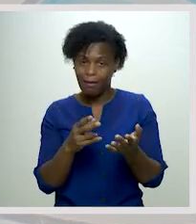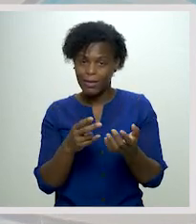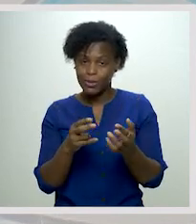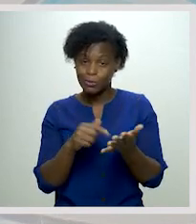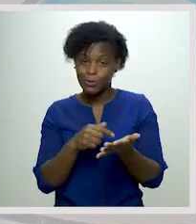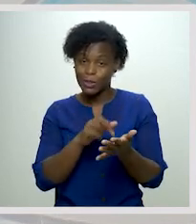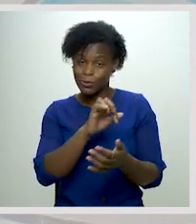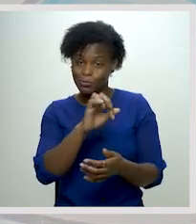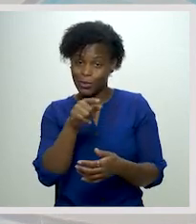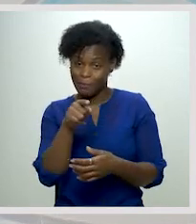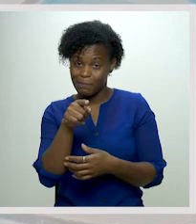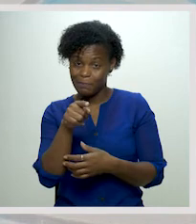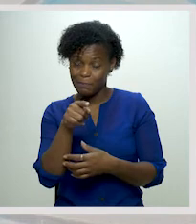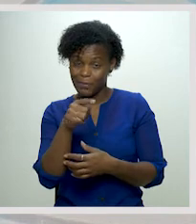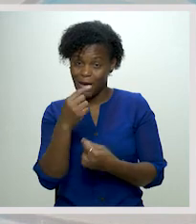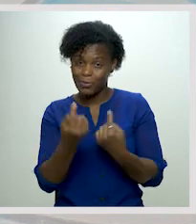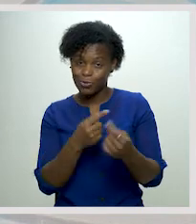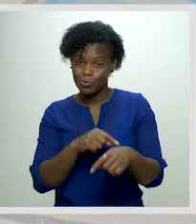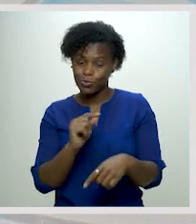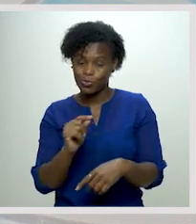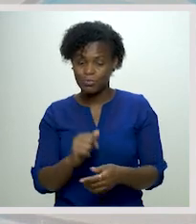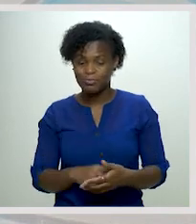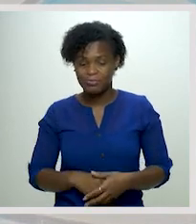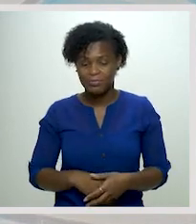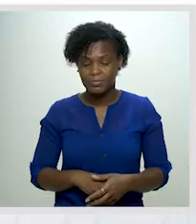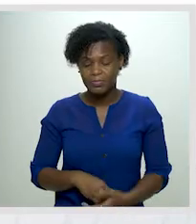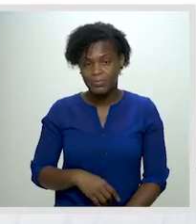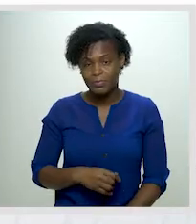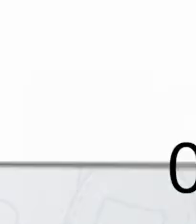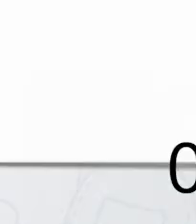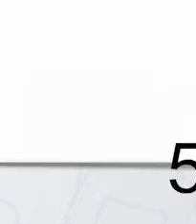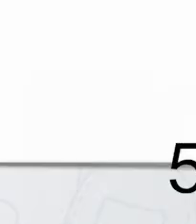Espero por ti em alguns minutos.